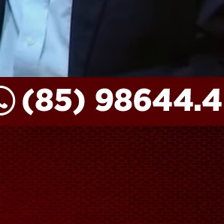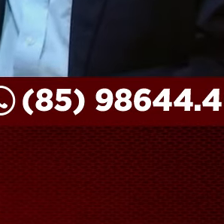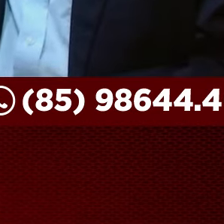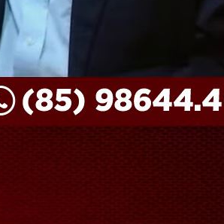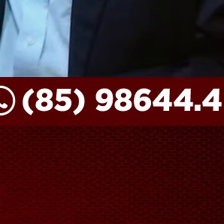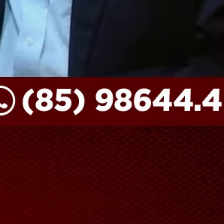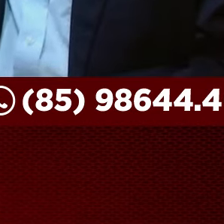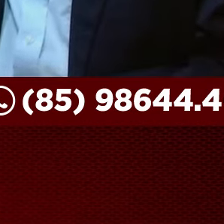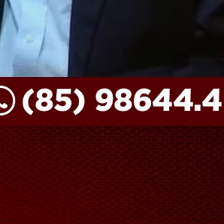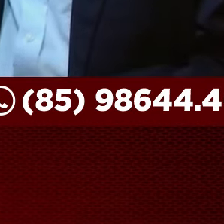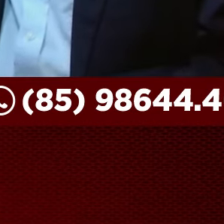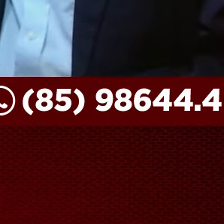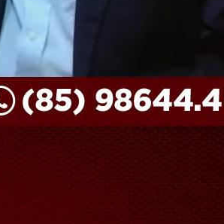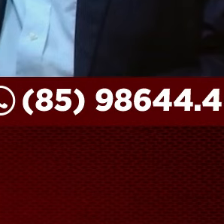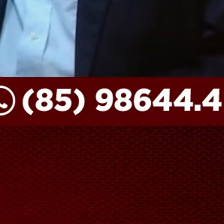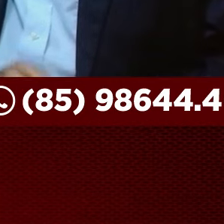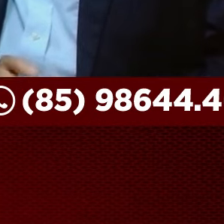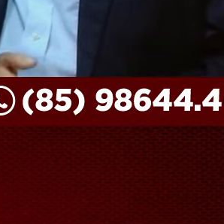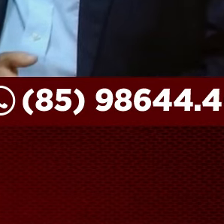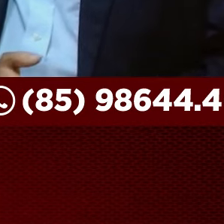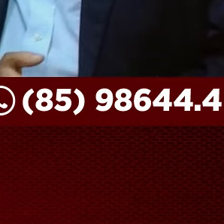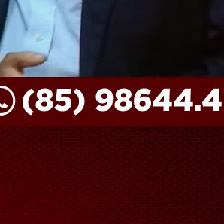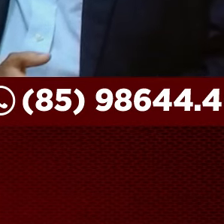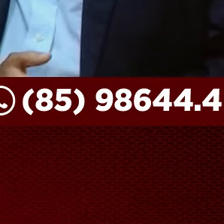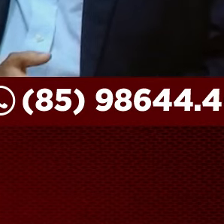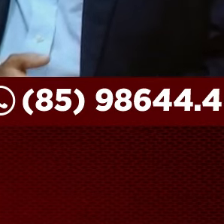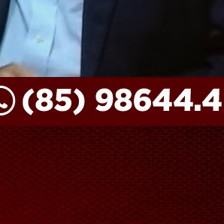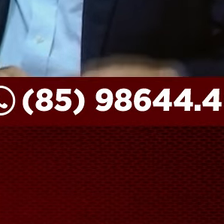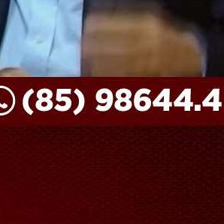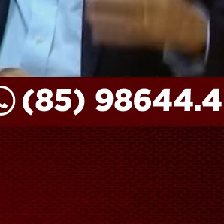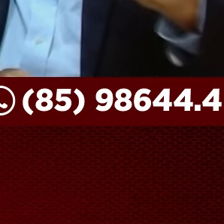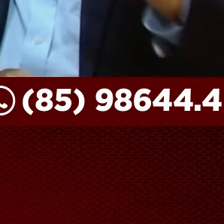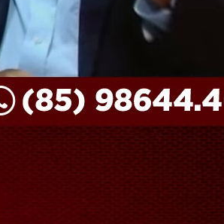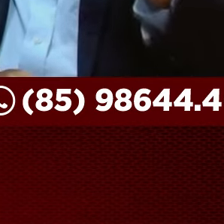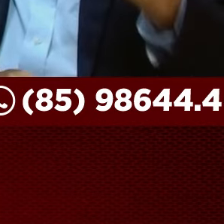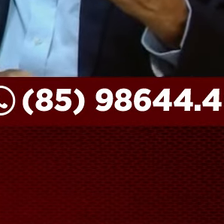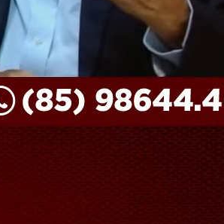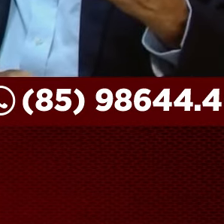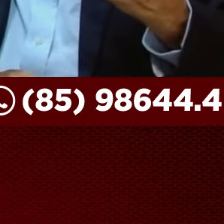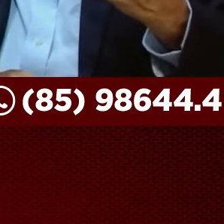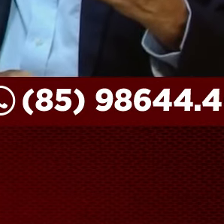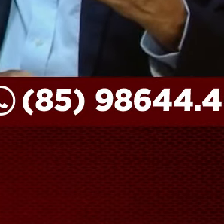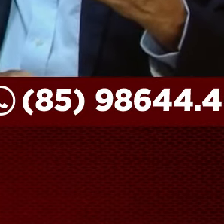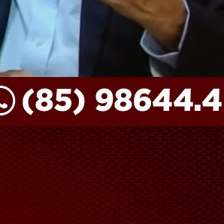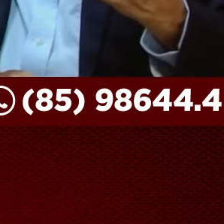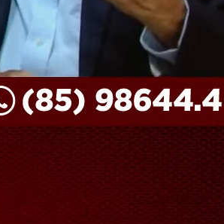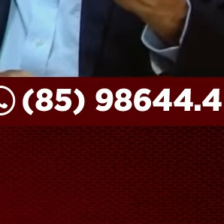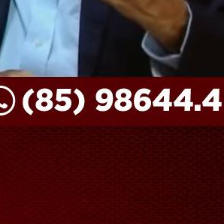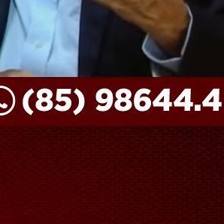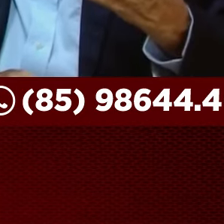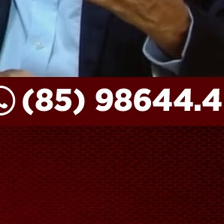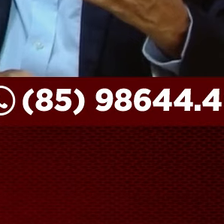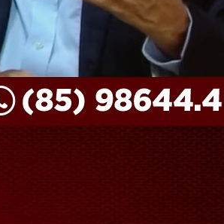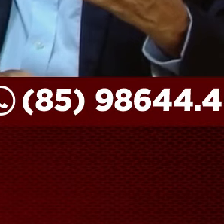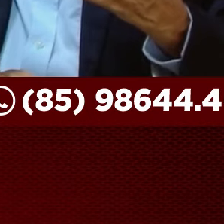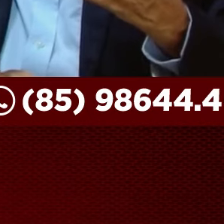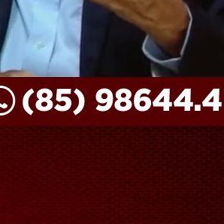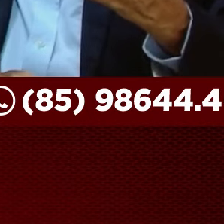vereador Messinho Gonçalves. Ele afirma que a palavra de Deus